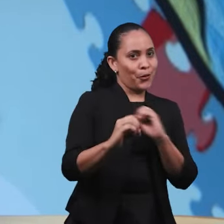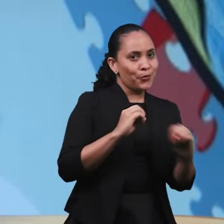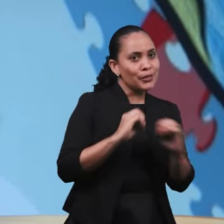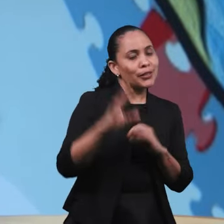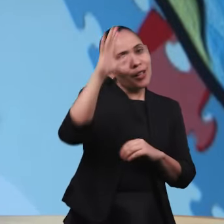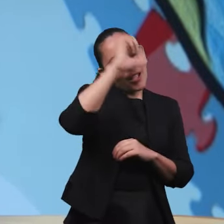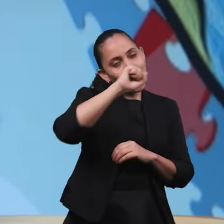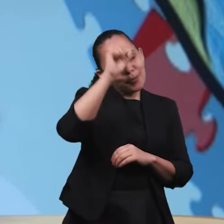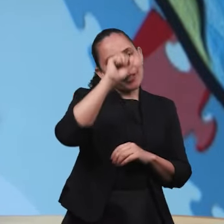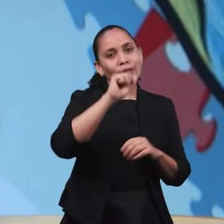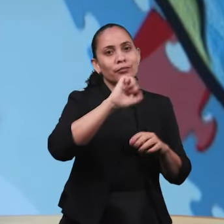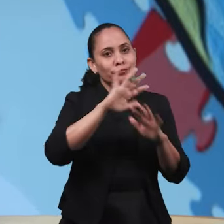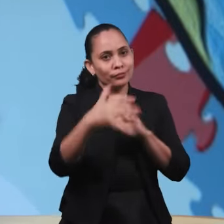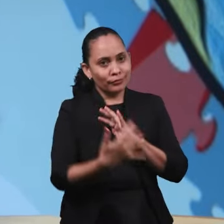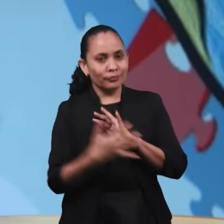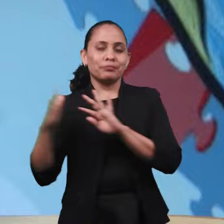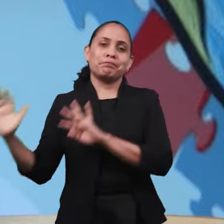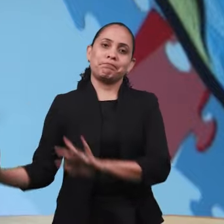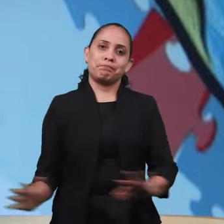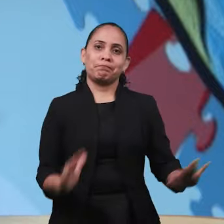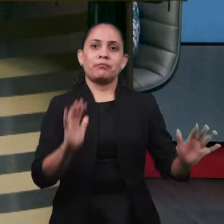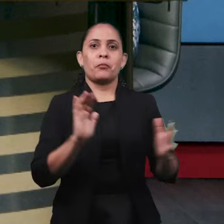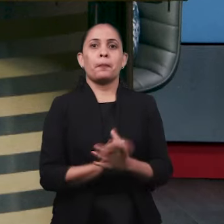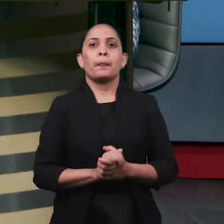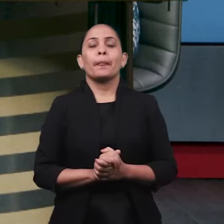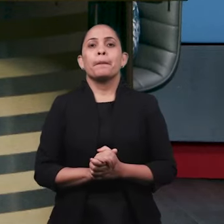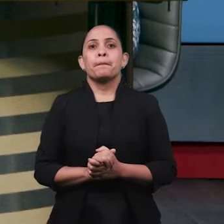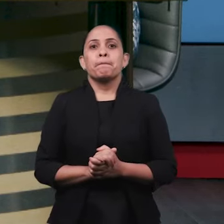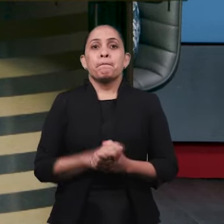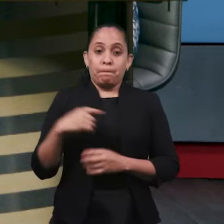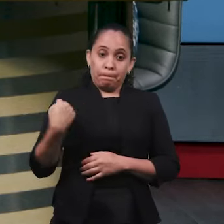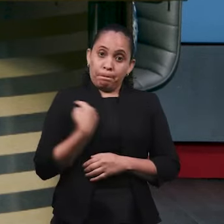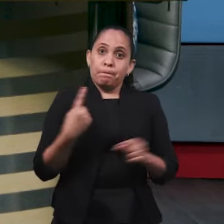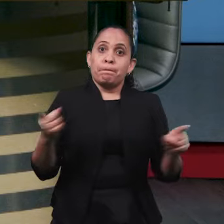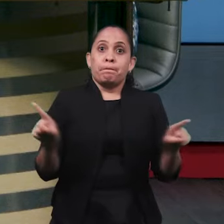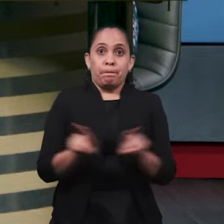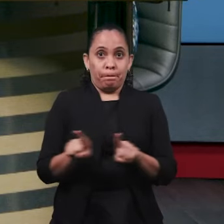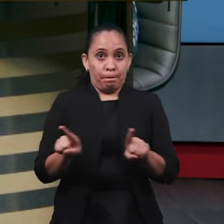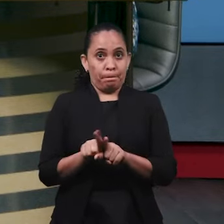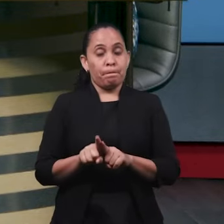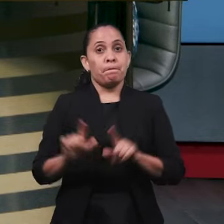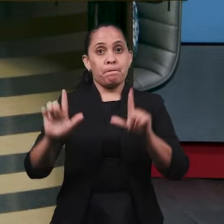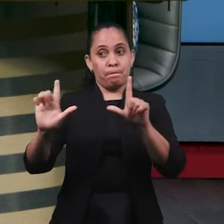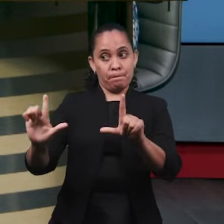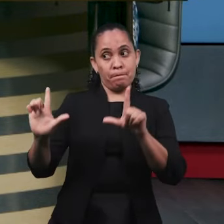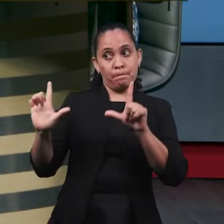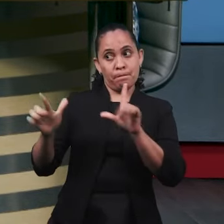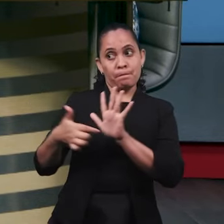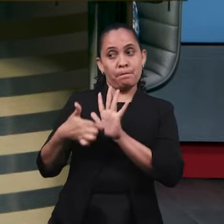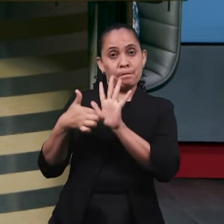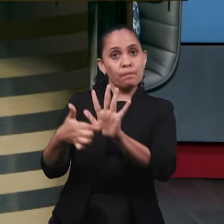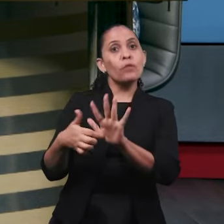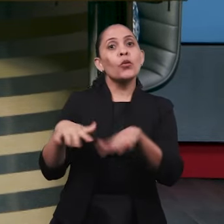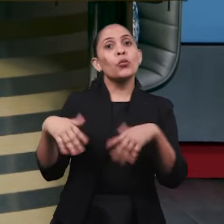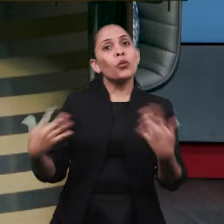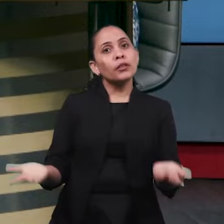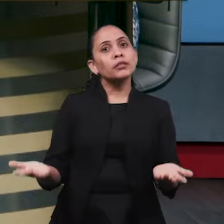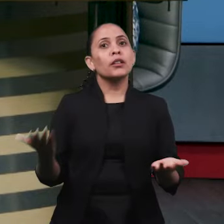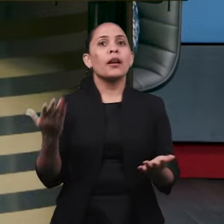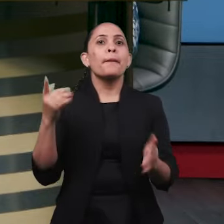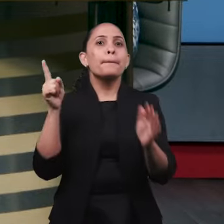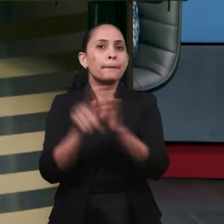oficinas aprendendo a língua de sinais. Que bom, né? E nós também reservamos aqui no próximo slide, vamos ver qual será a